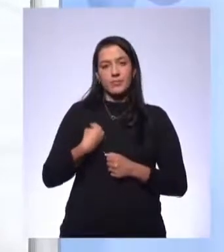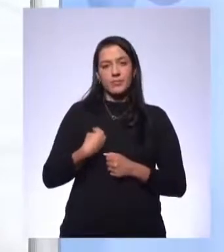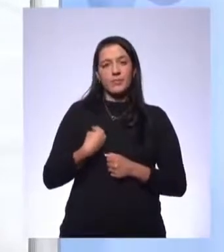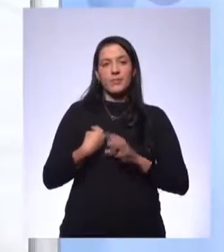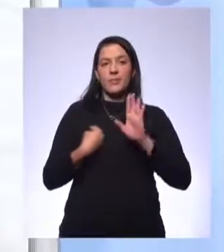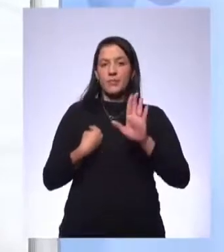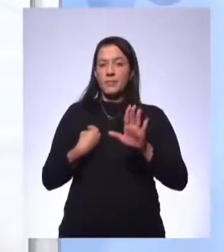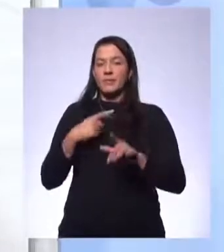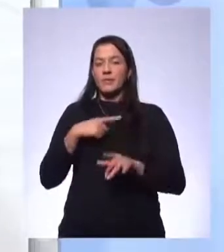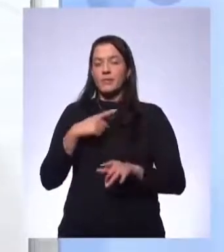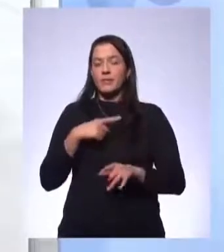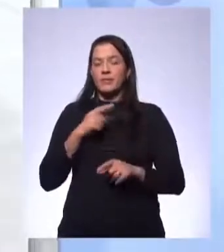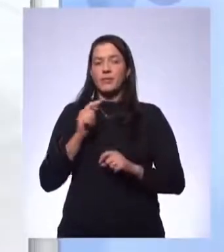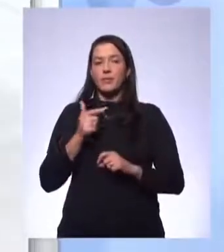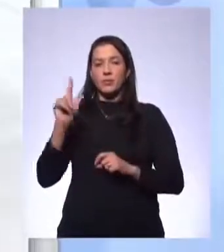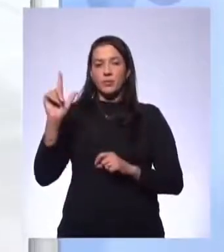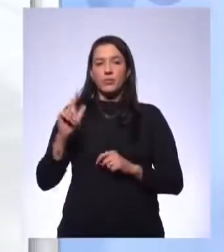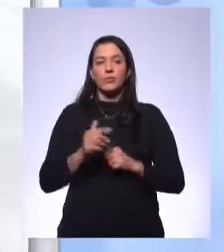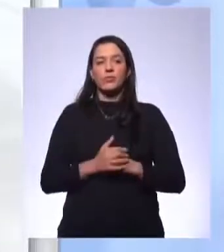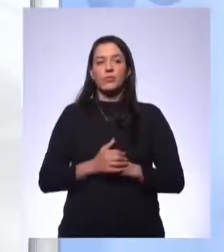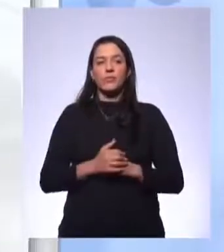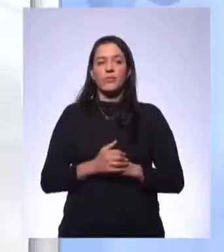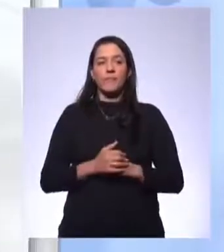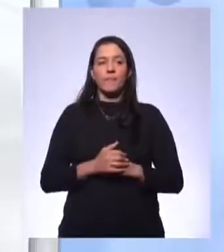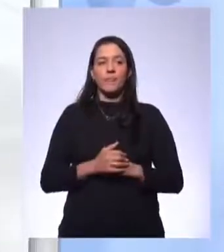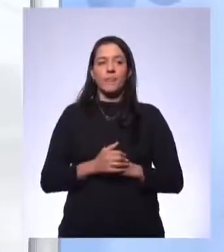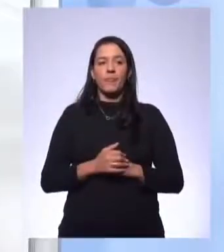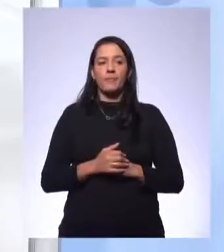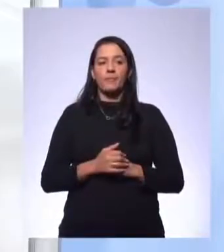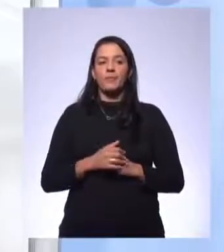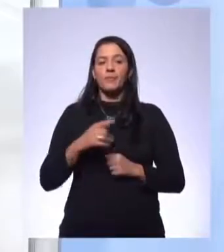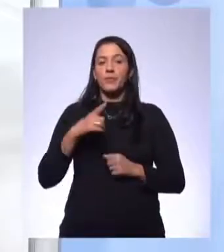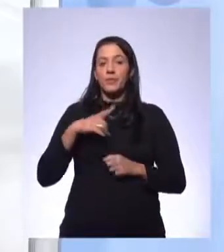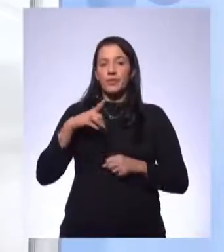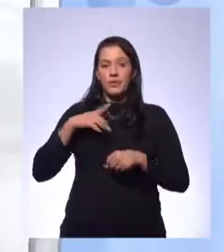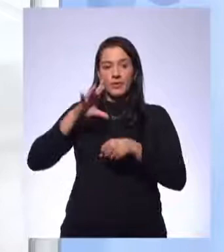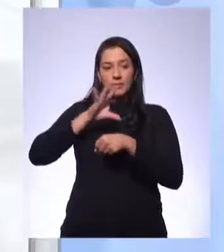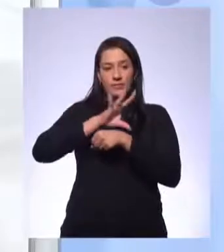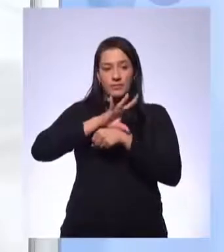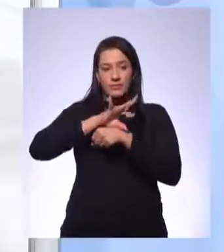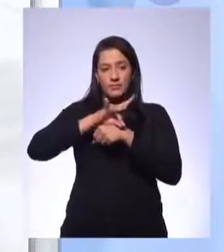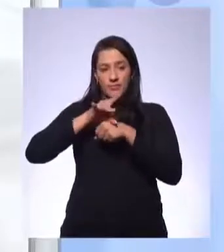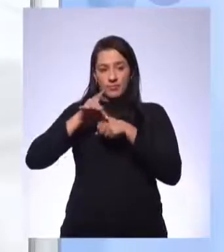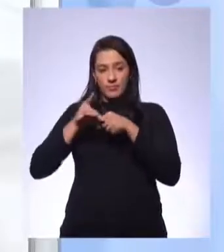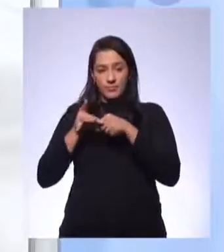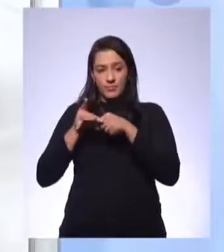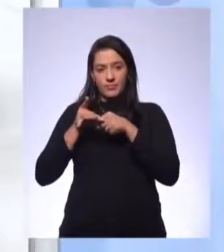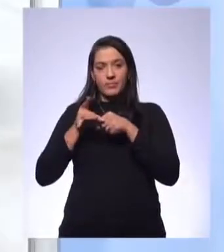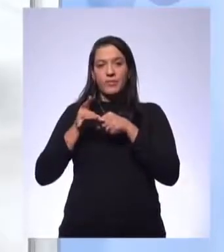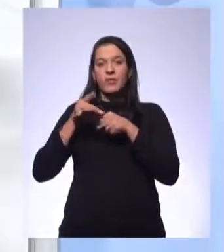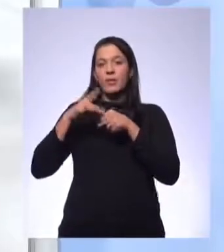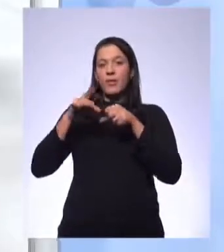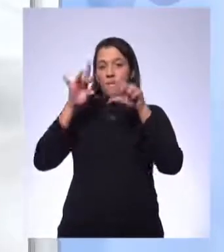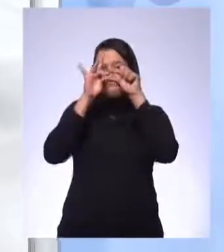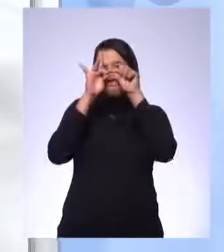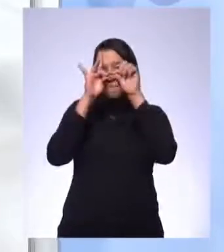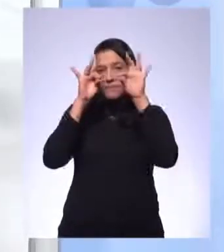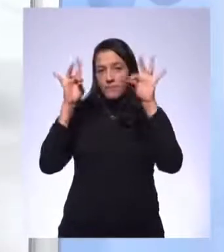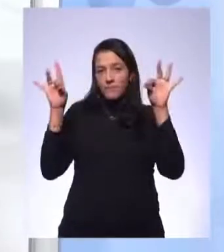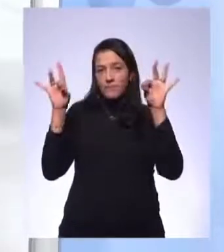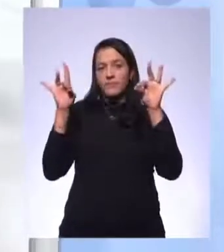que tem um probleminha que, uma vez que você tem essa película, essa propriedade da água de criar ali um filme, uma